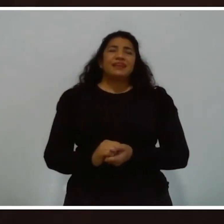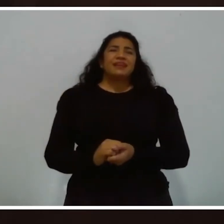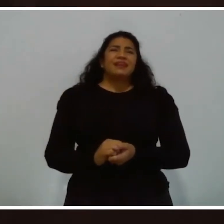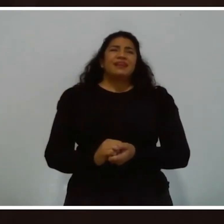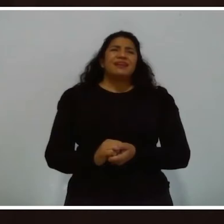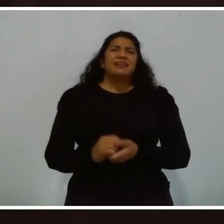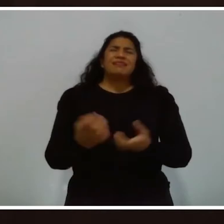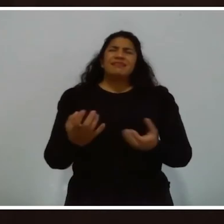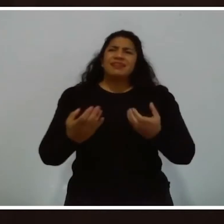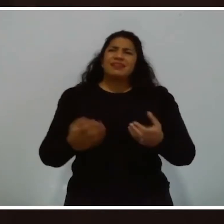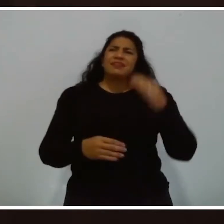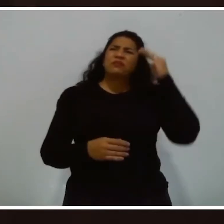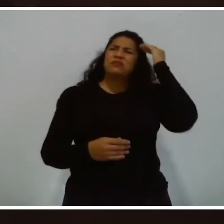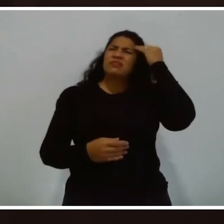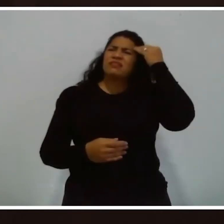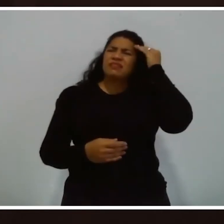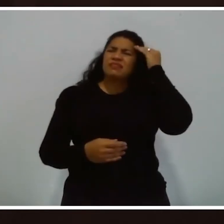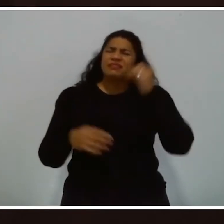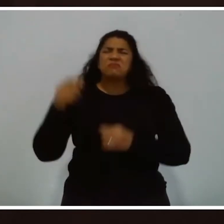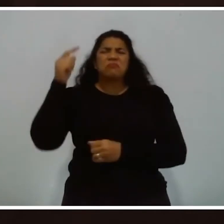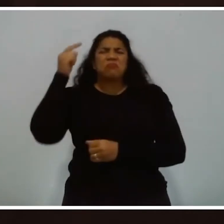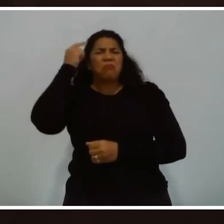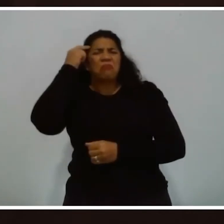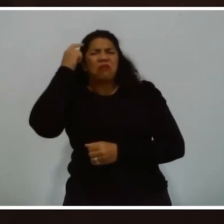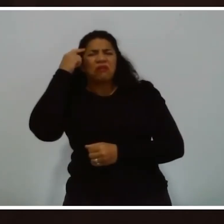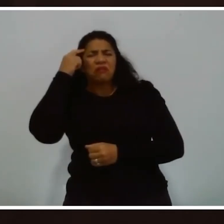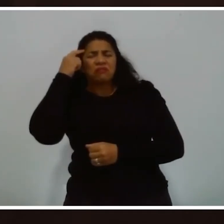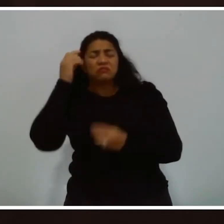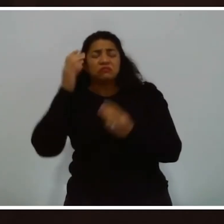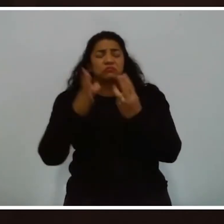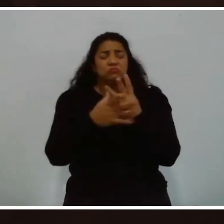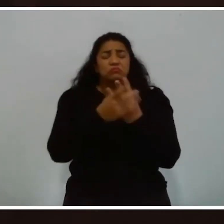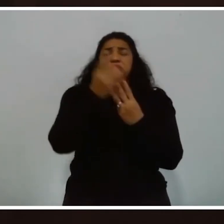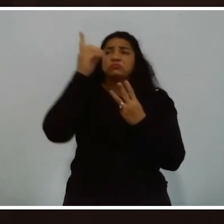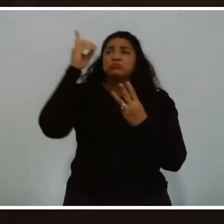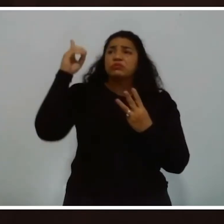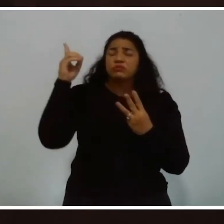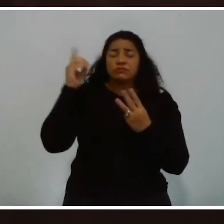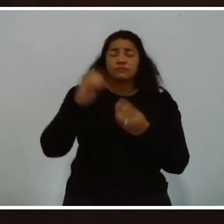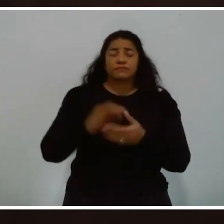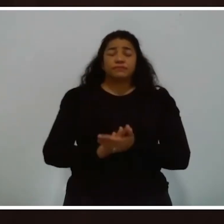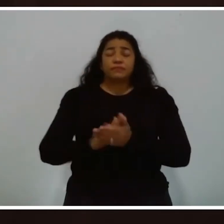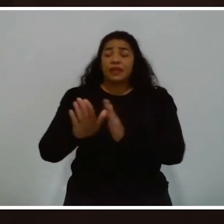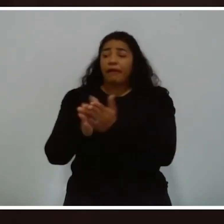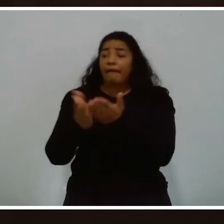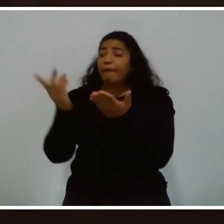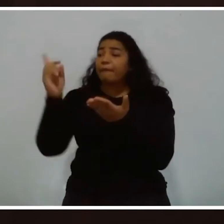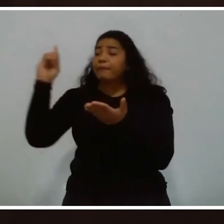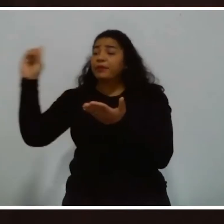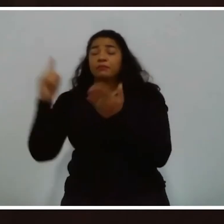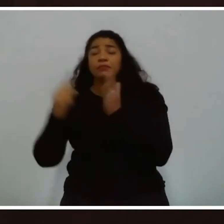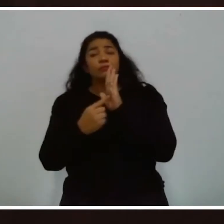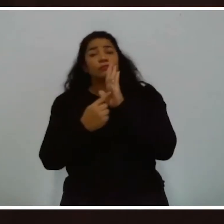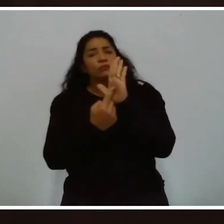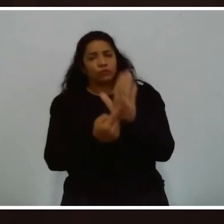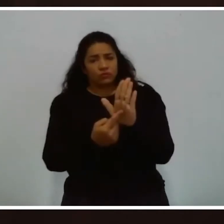diz claramente que Deus é um só, mas como eu consigo entender esse